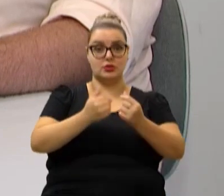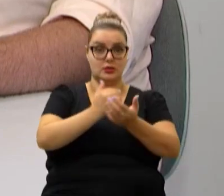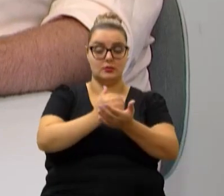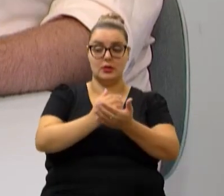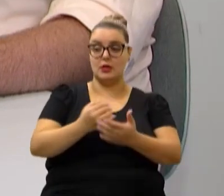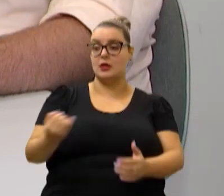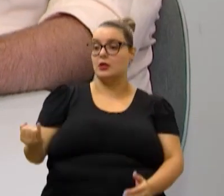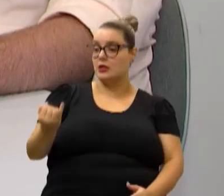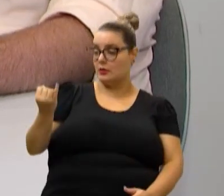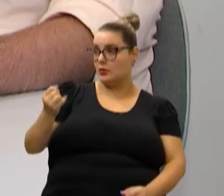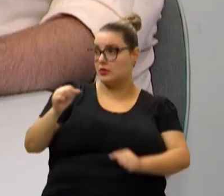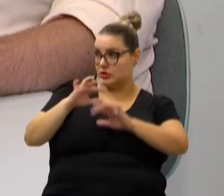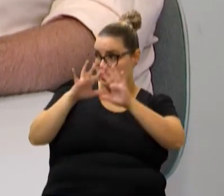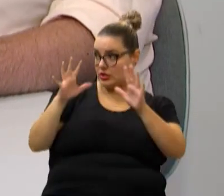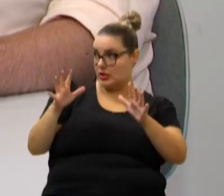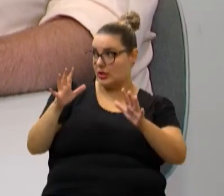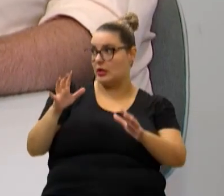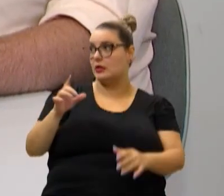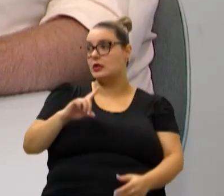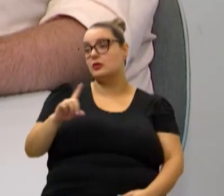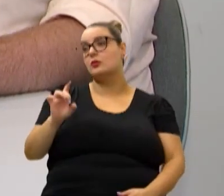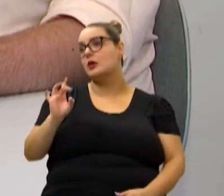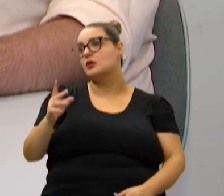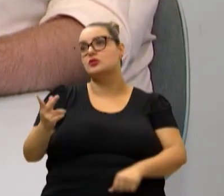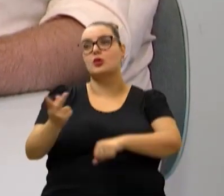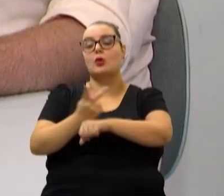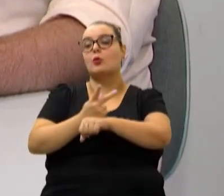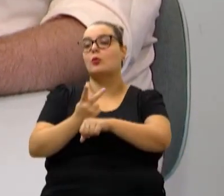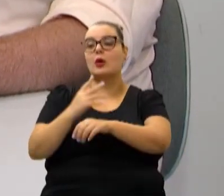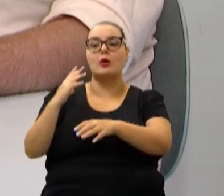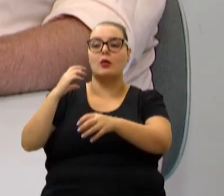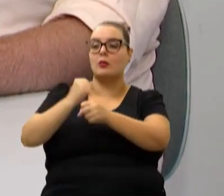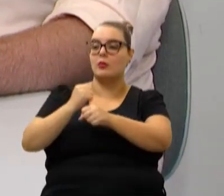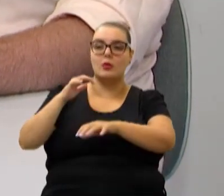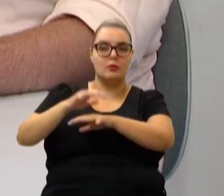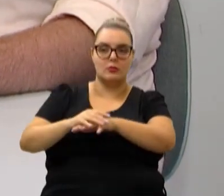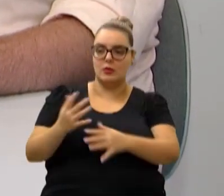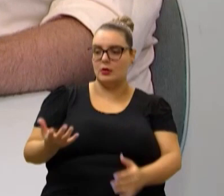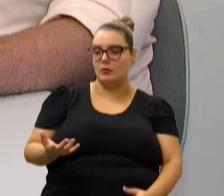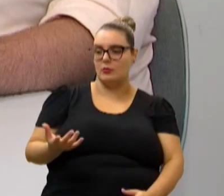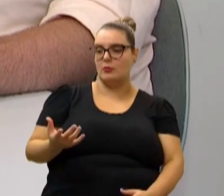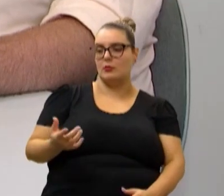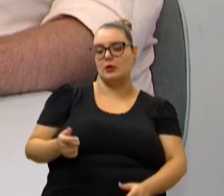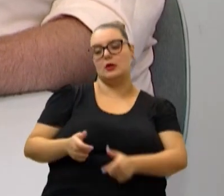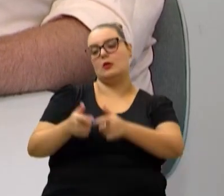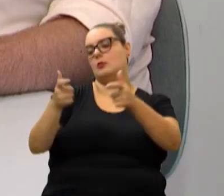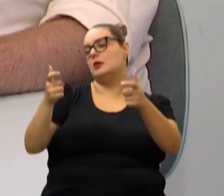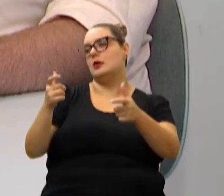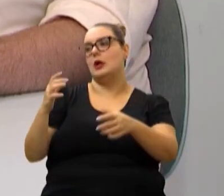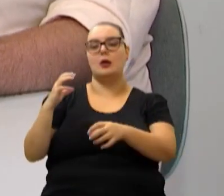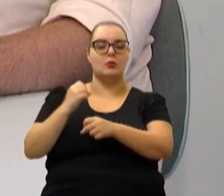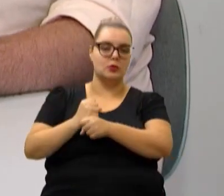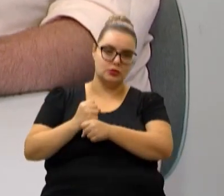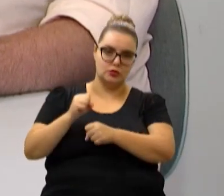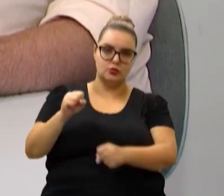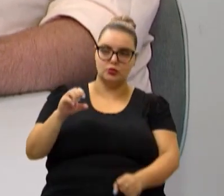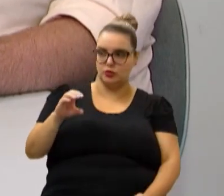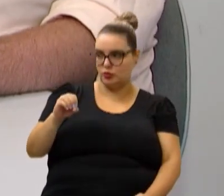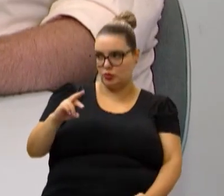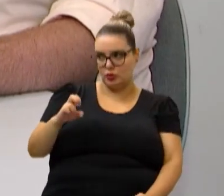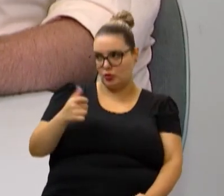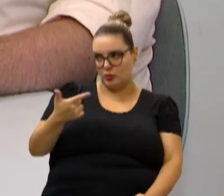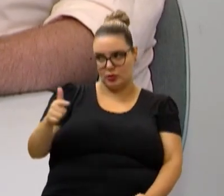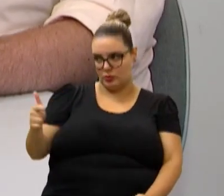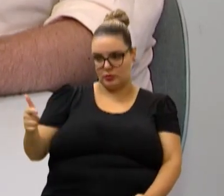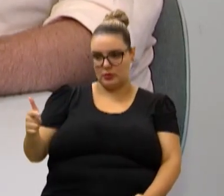crédito. E é importante deixar claro, né, professor, que não adianta buscar uma fórmula ou um método infalível para aumentar a pontuação de